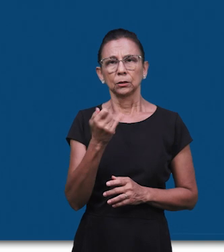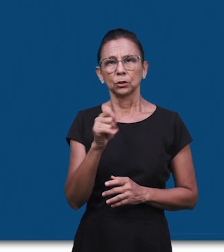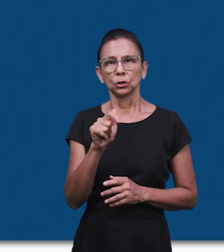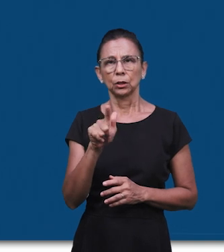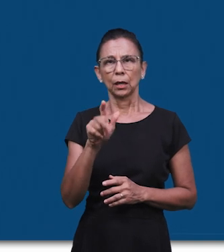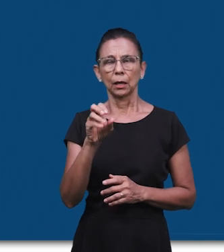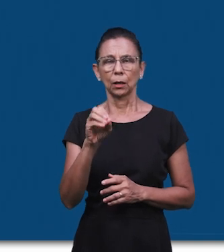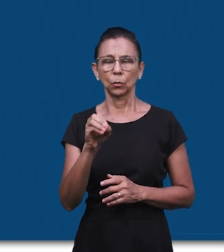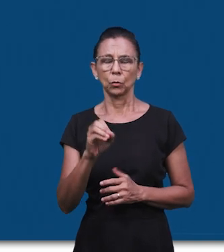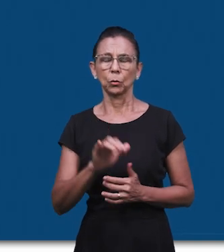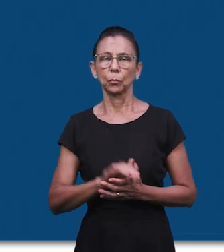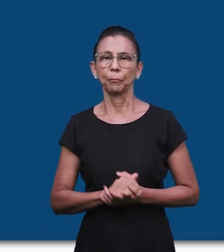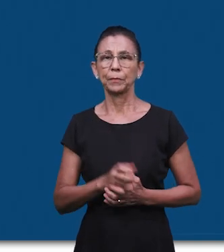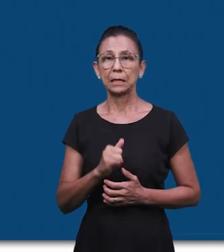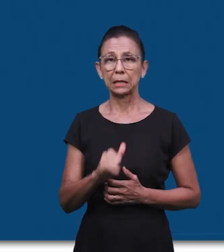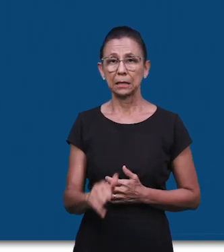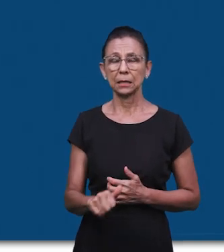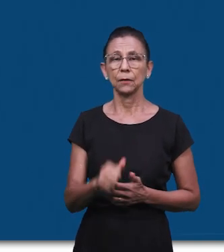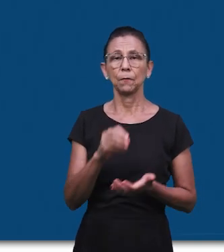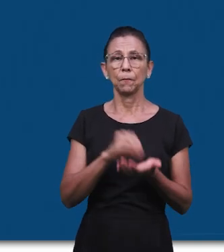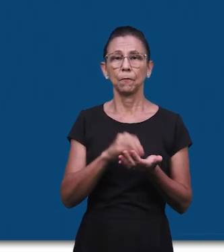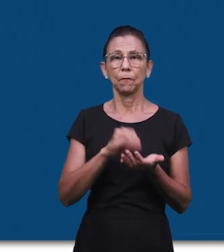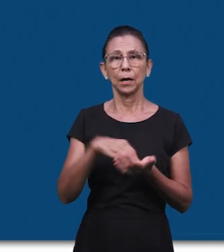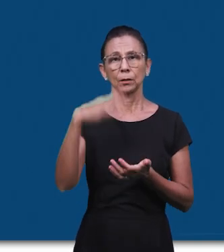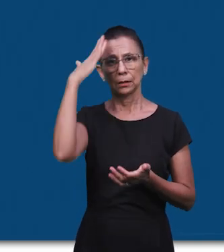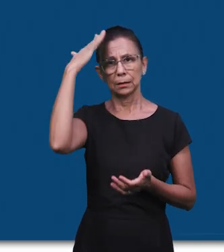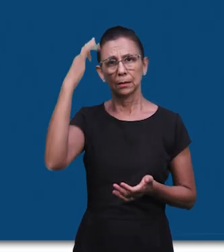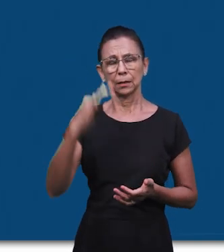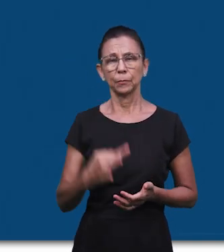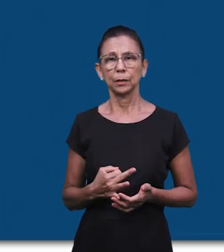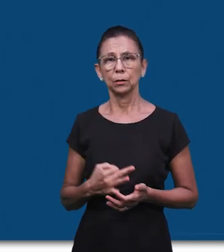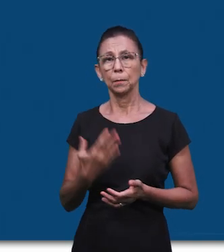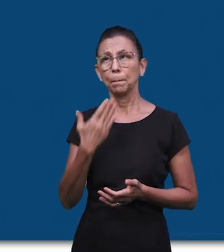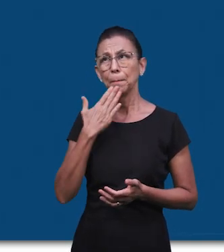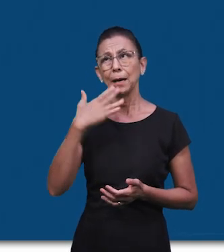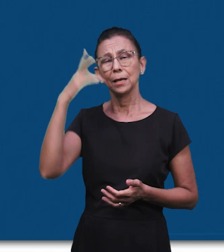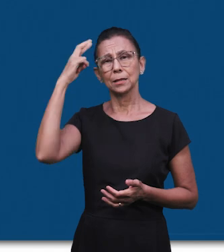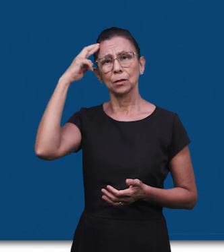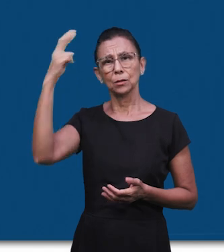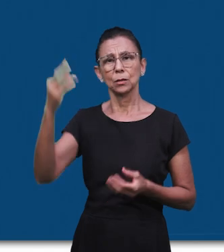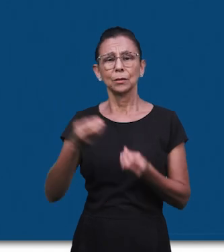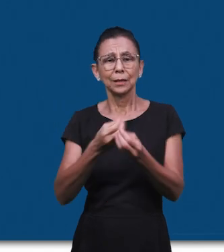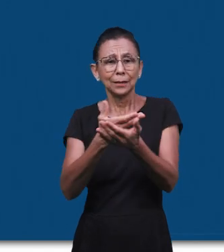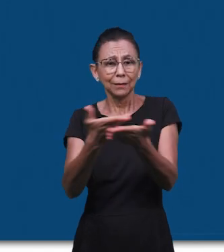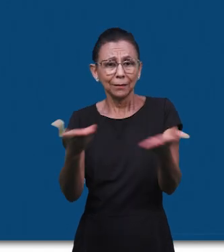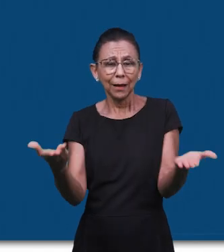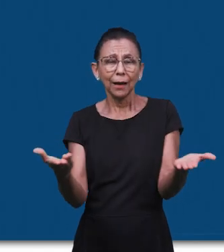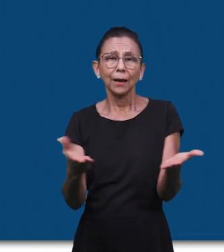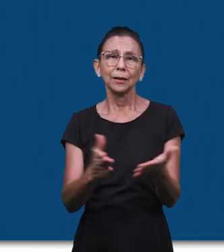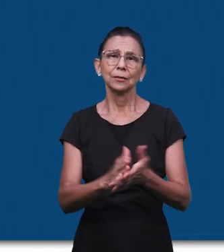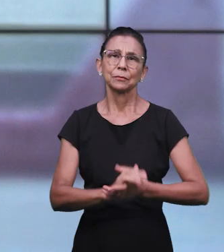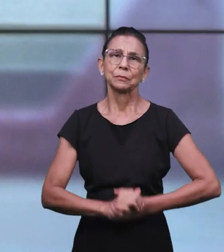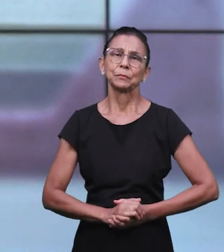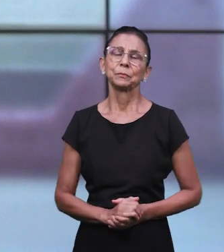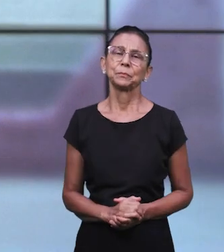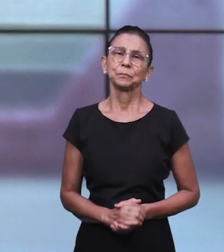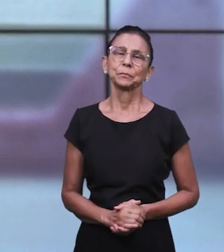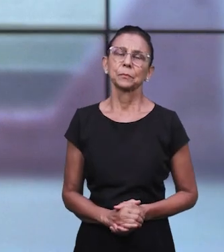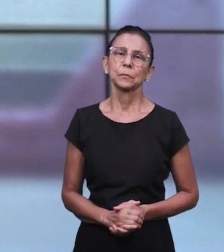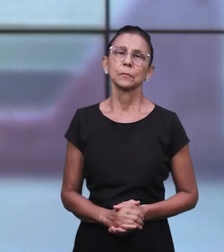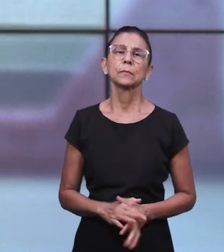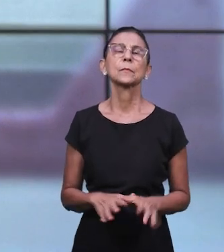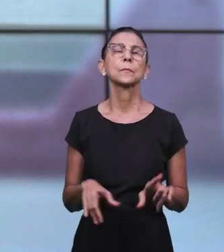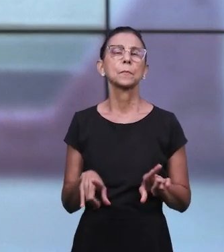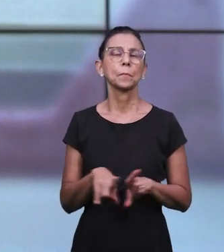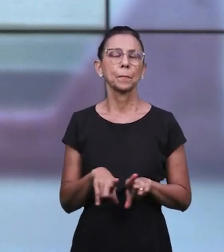sabedoria, peça a Deus que a todos dá liberalmente e não lança em rosto, e ser-lhe dada. Também